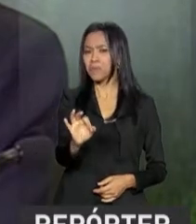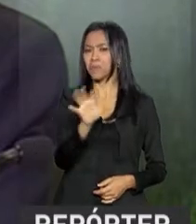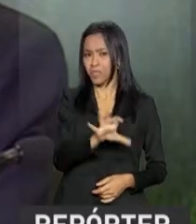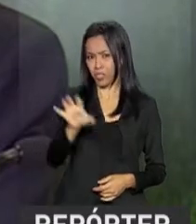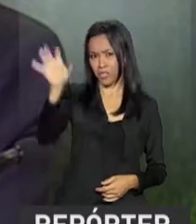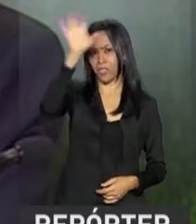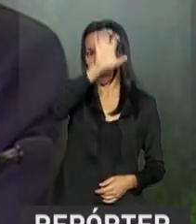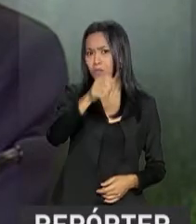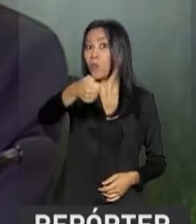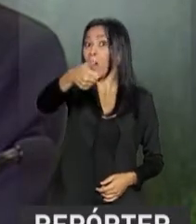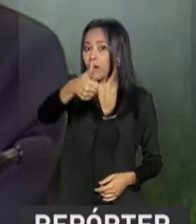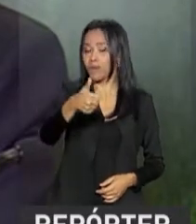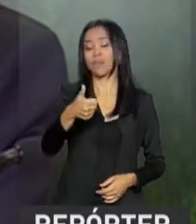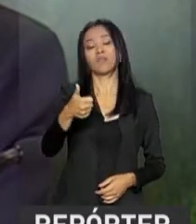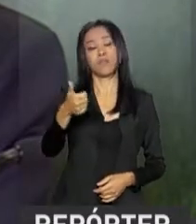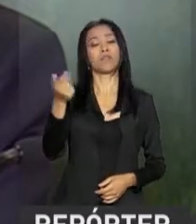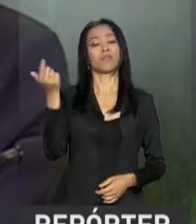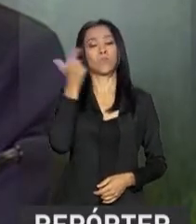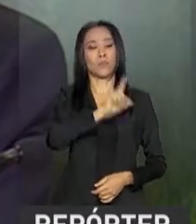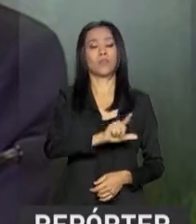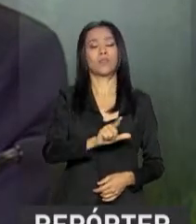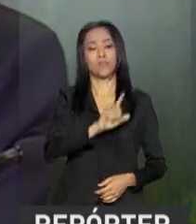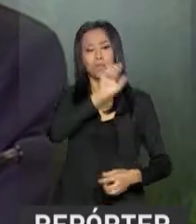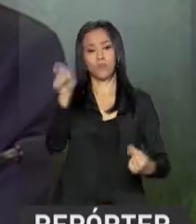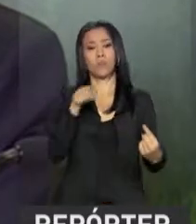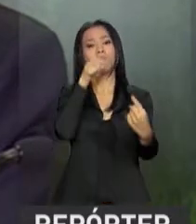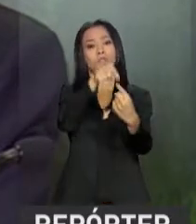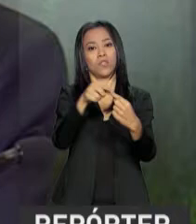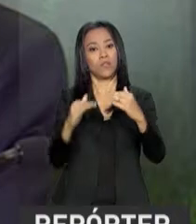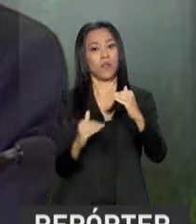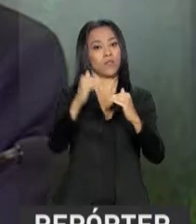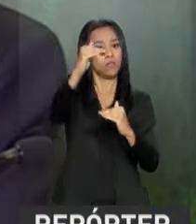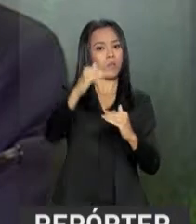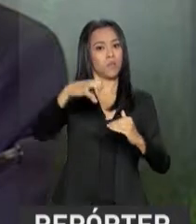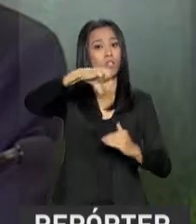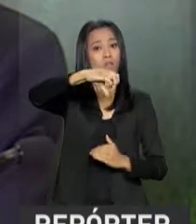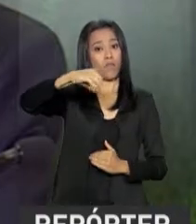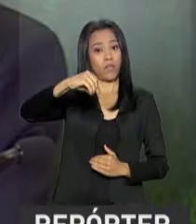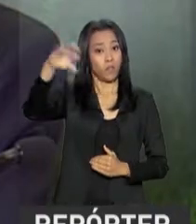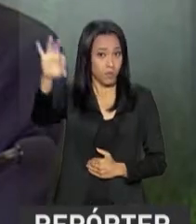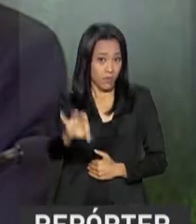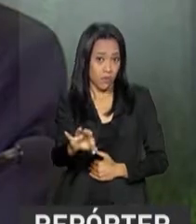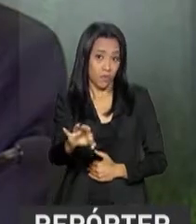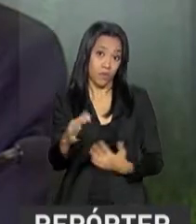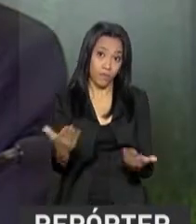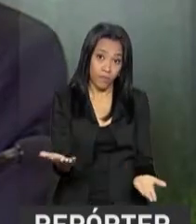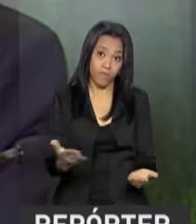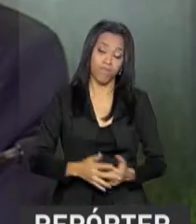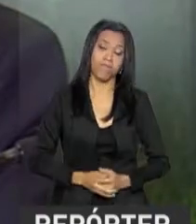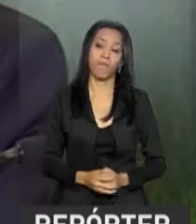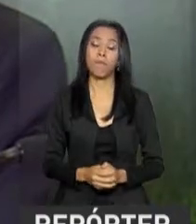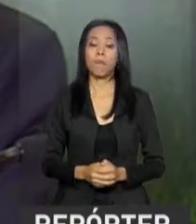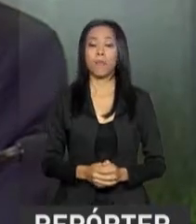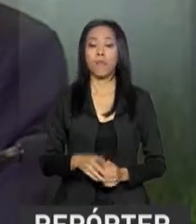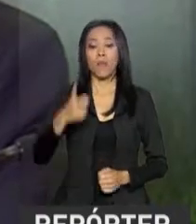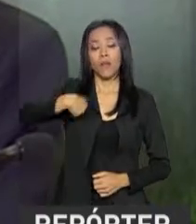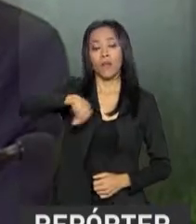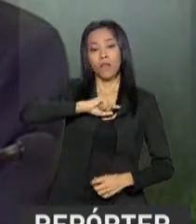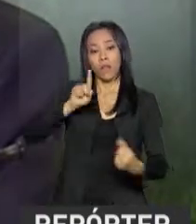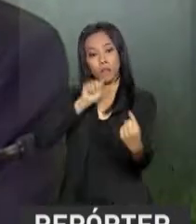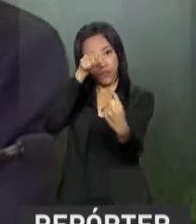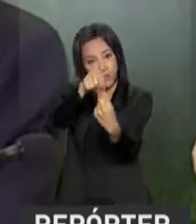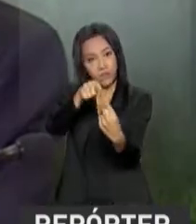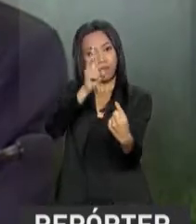40% atingir uma meta superior a 90% então o nosso objetivo